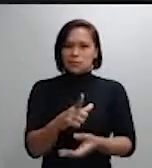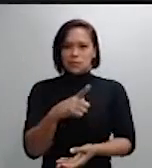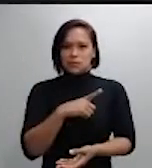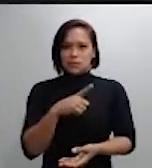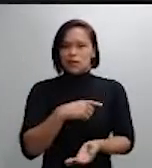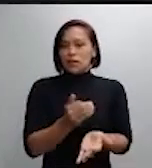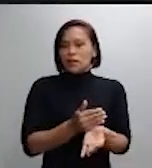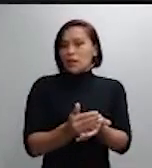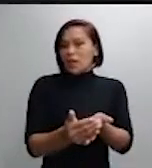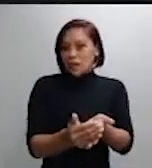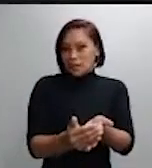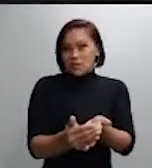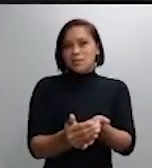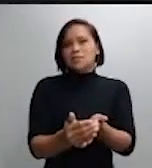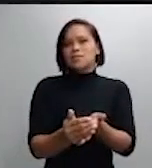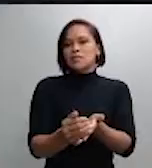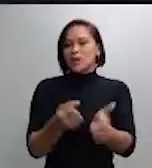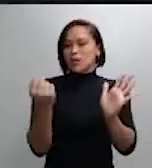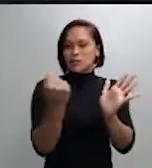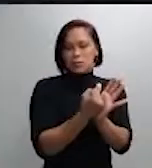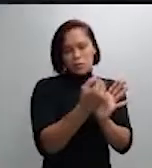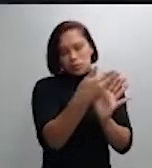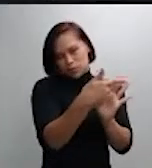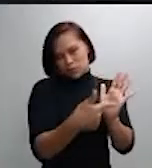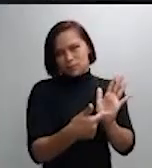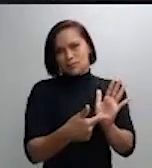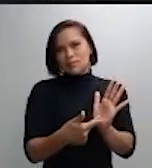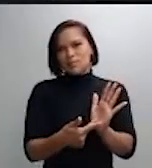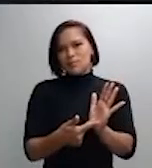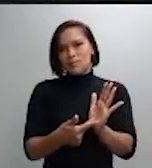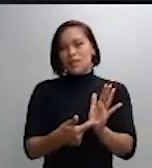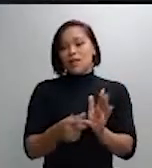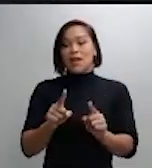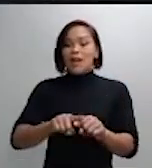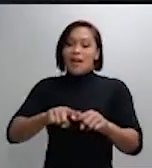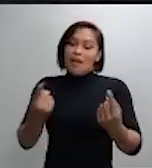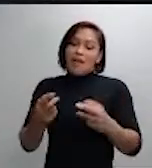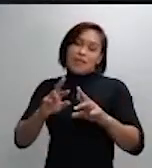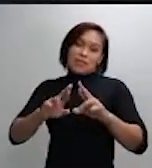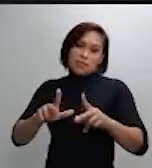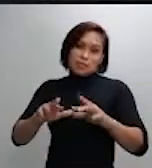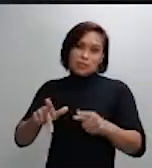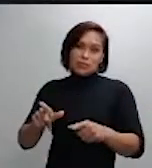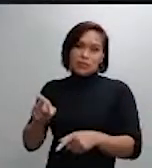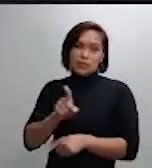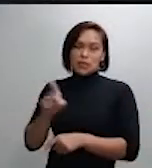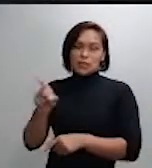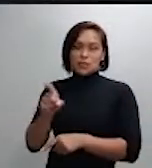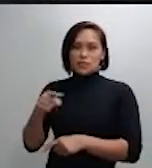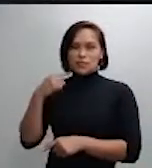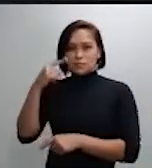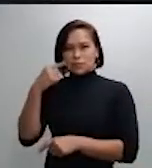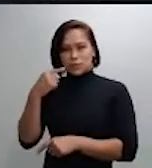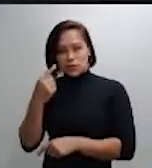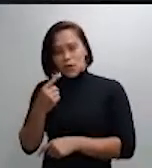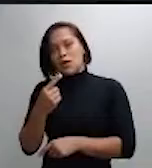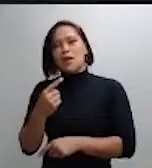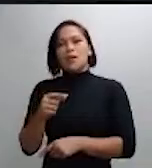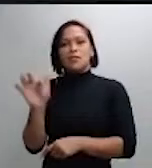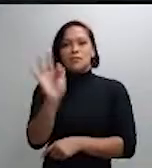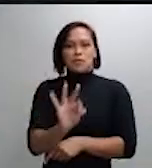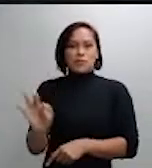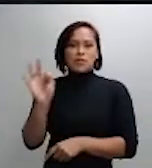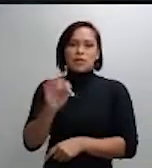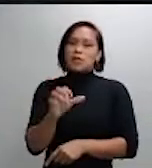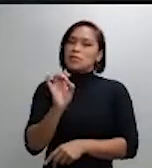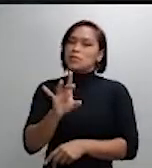inicial seja protocolizada. E veja que, em relação aos advogados públicos federais, esse patamar não é apenas de